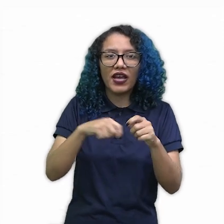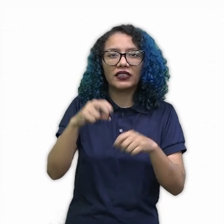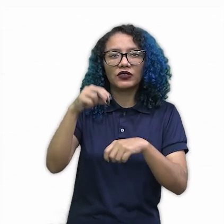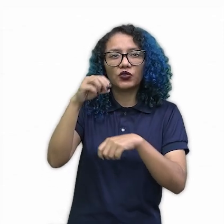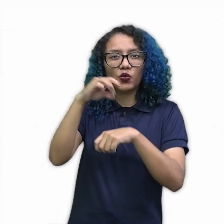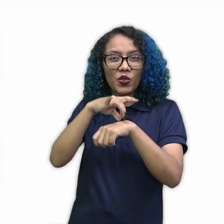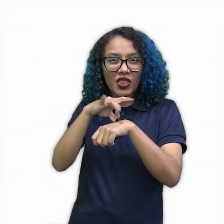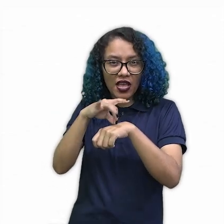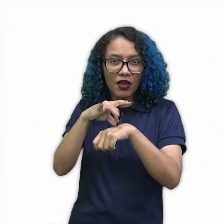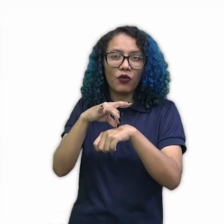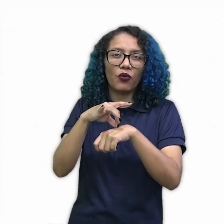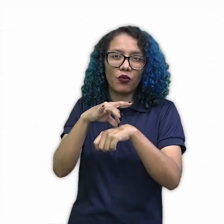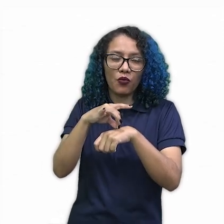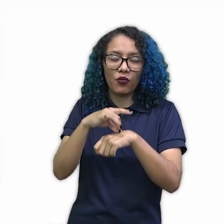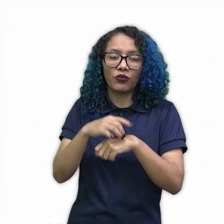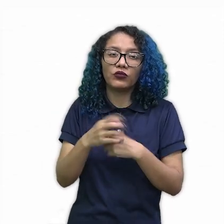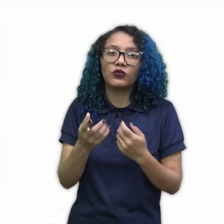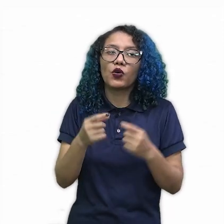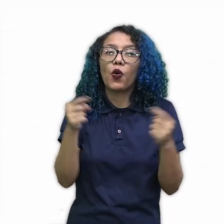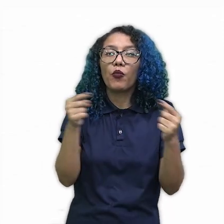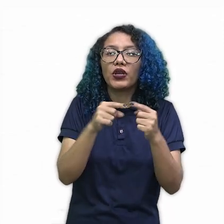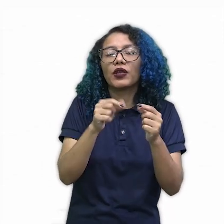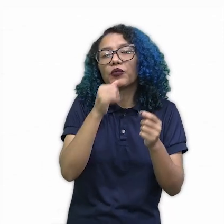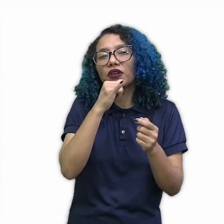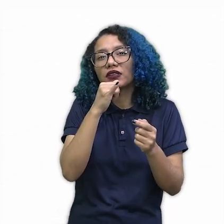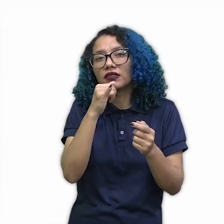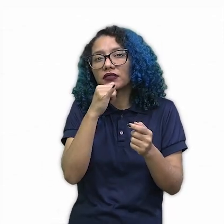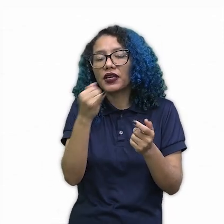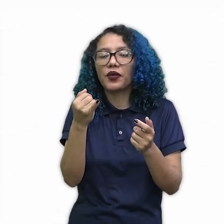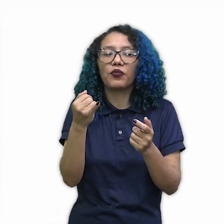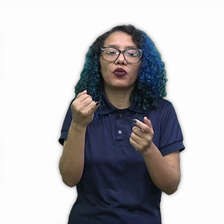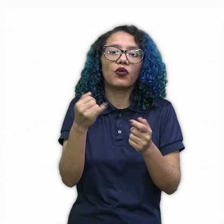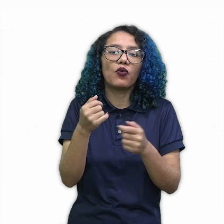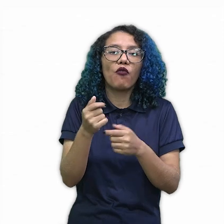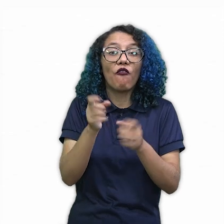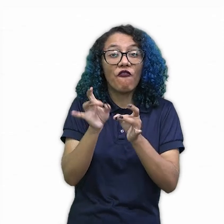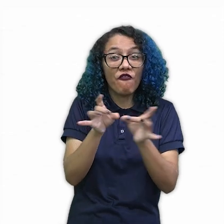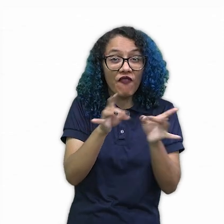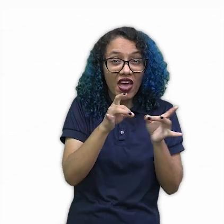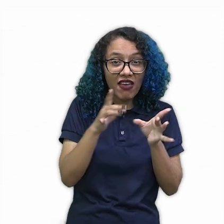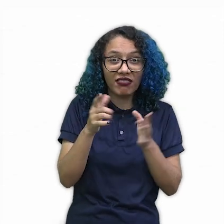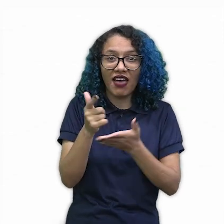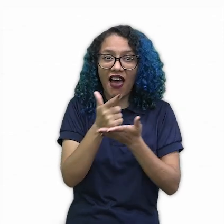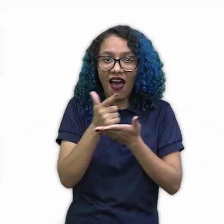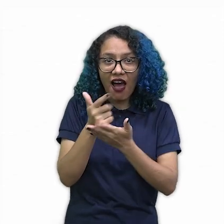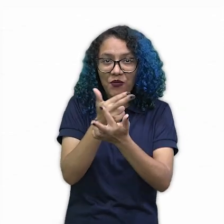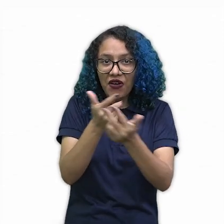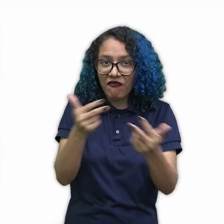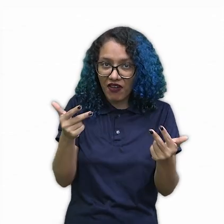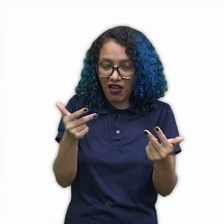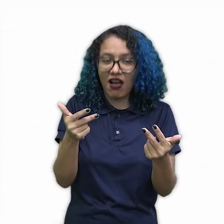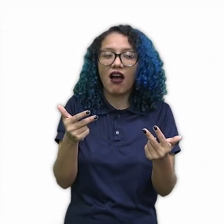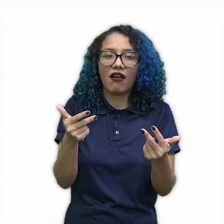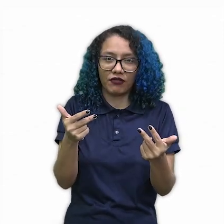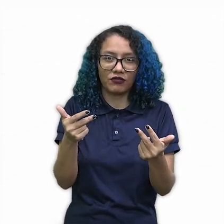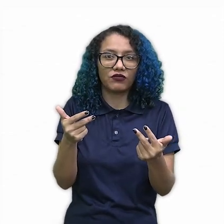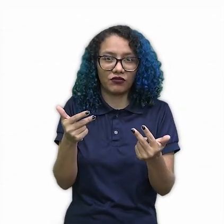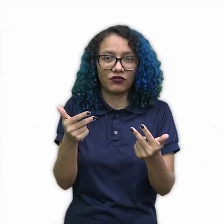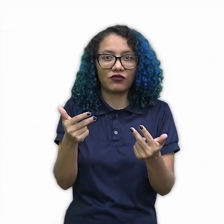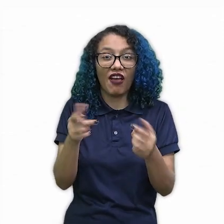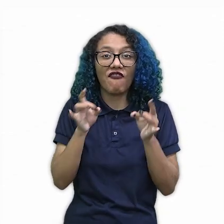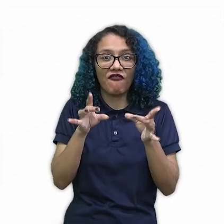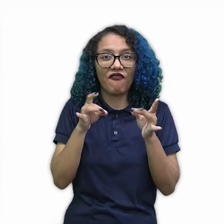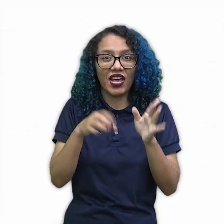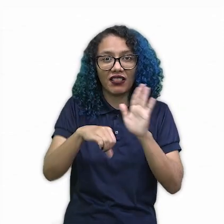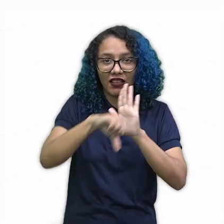Aí, no caso, o tráfico, né, ilegal de armas, né, e o comércio ilícito. Então, você